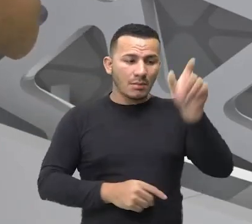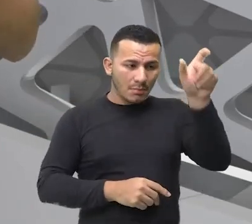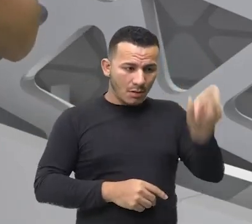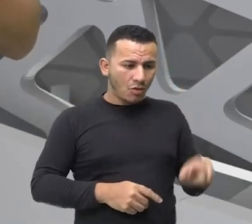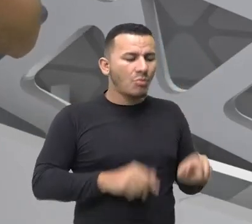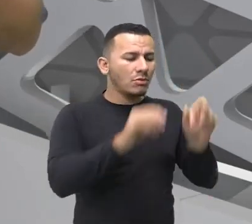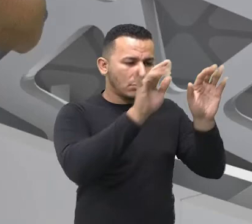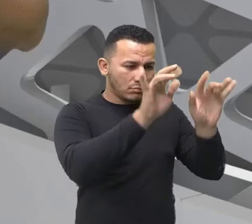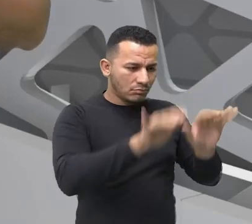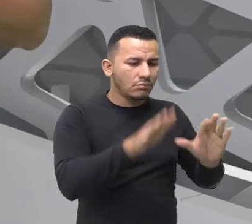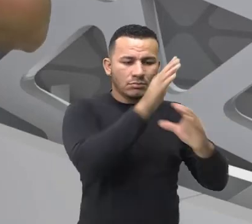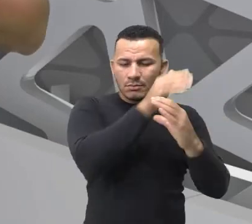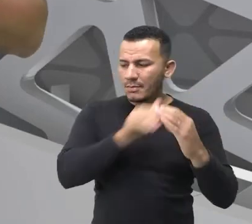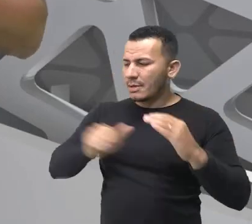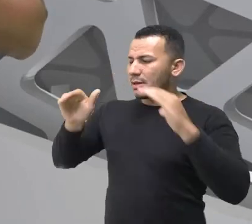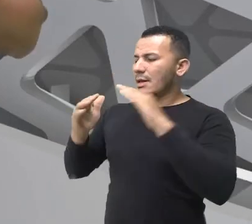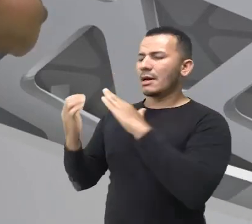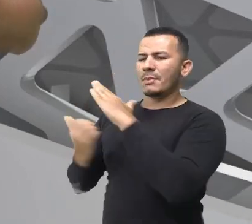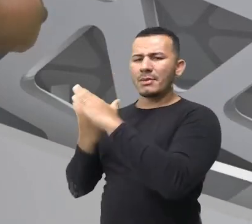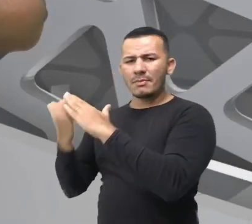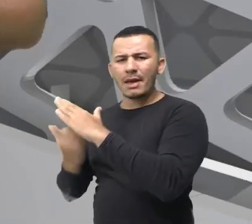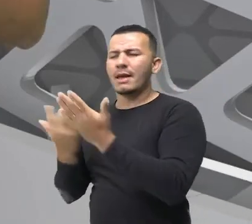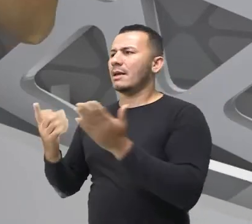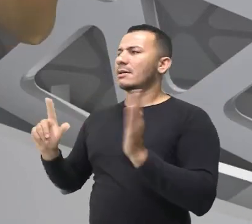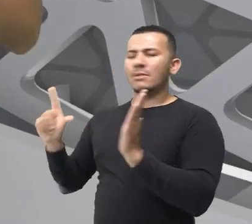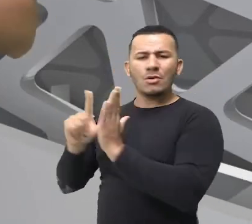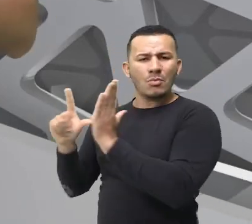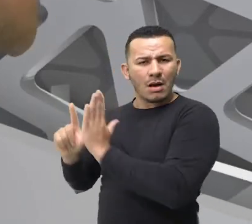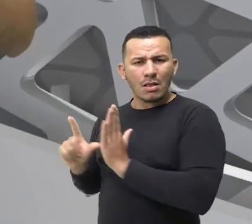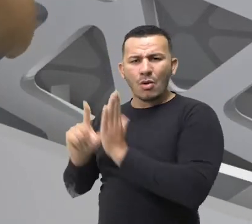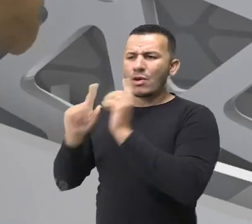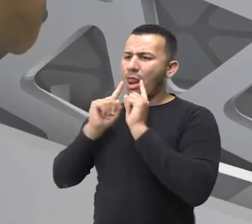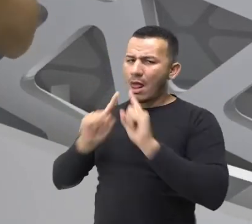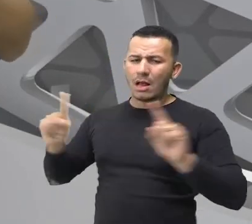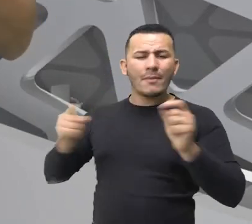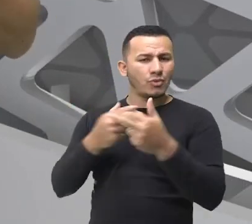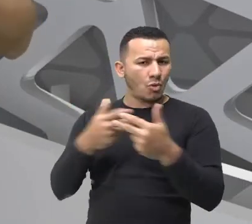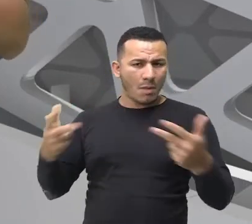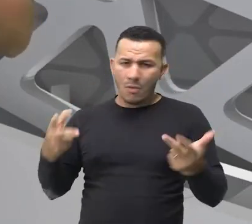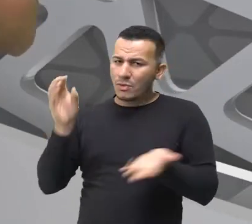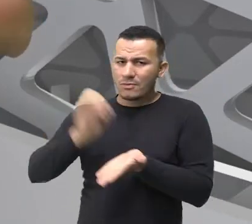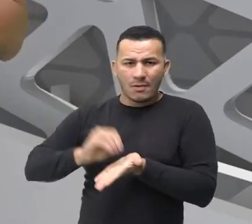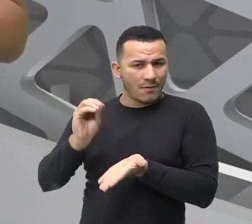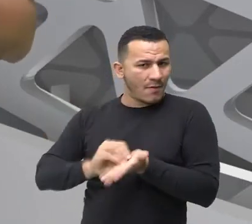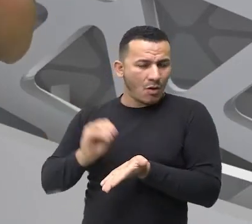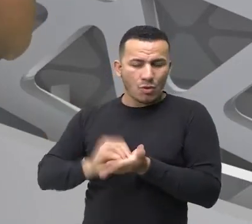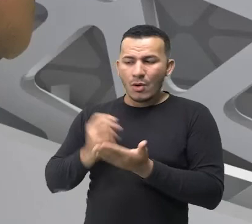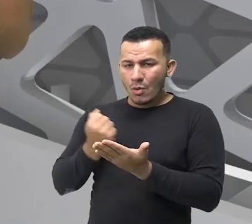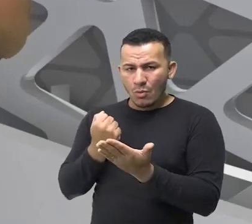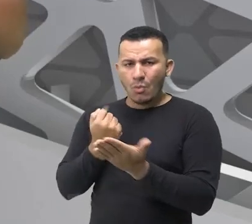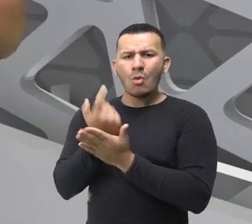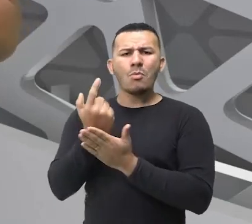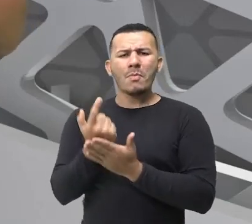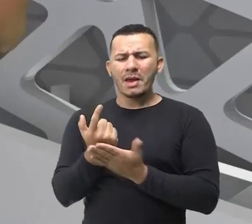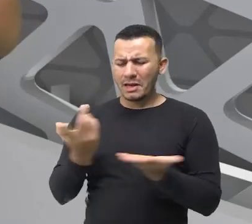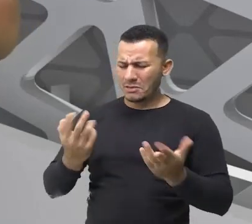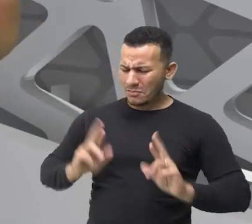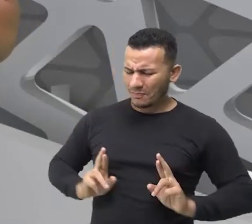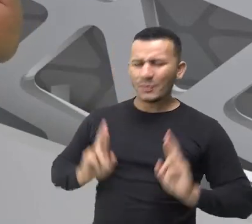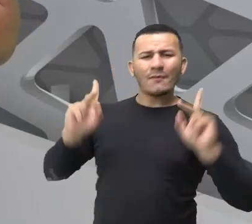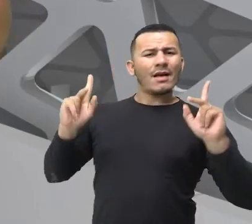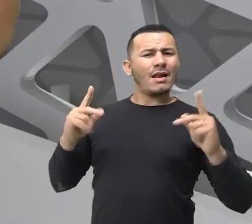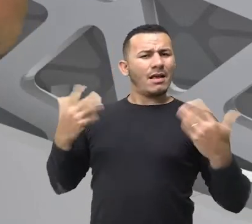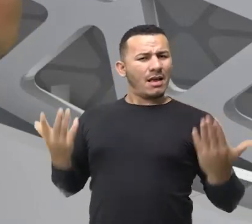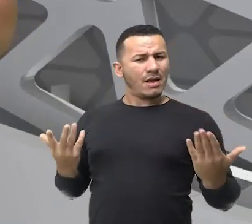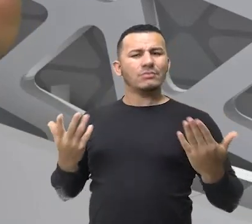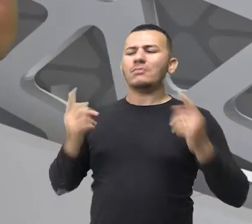pessoa que escreve para uma empresa para um comércio reclamando de algum serviço ou produto que ela adquiriu e de repente não foi o